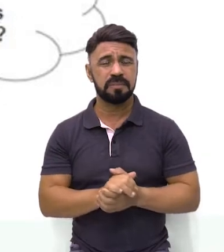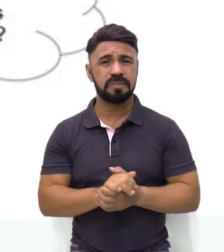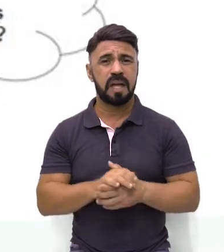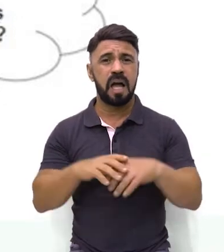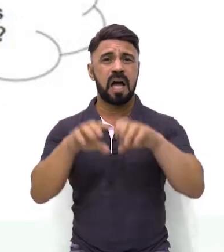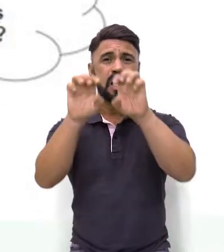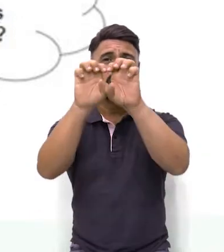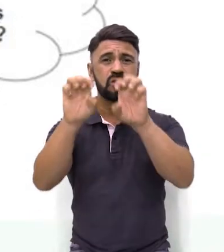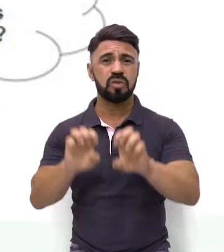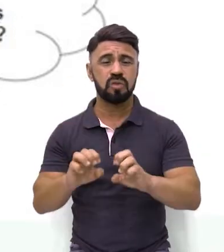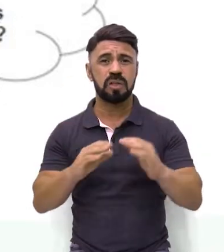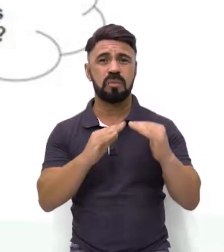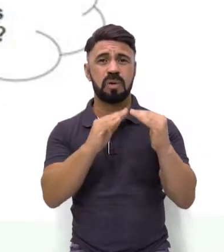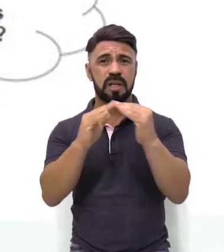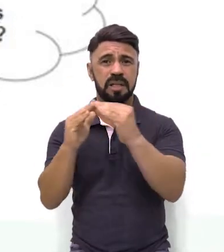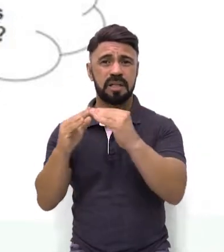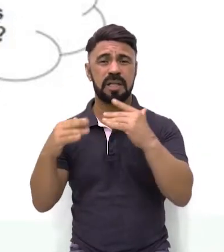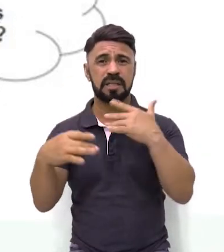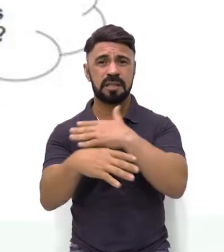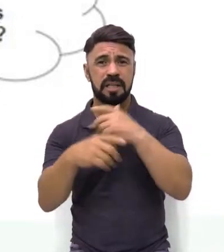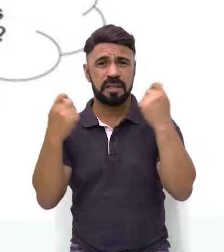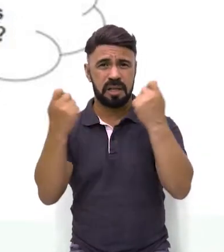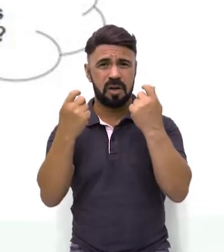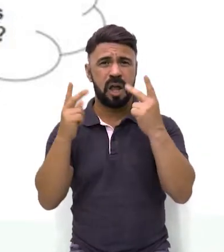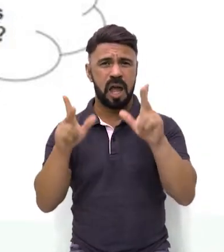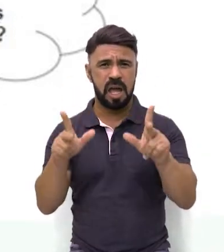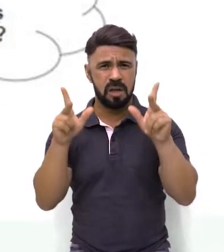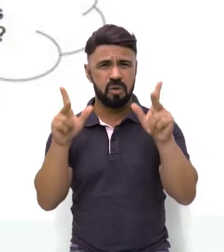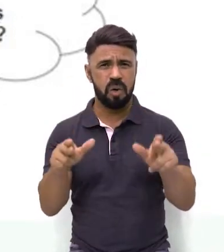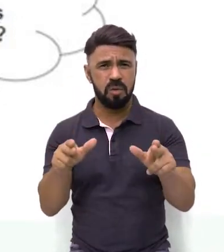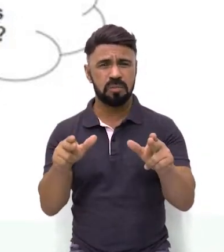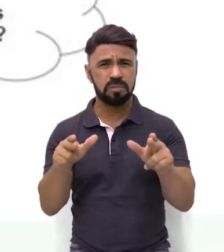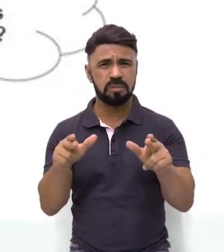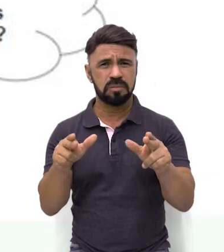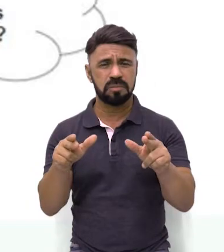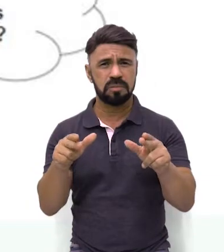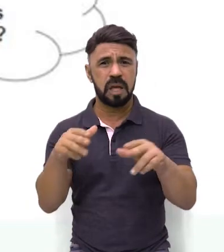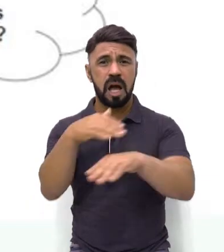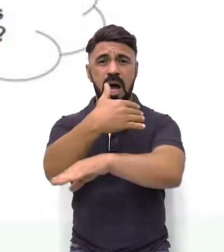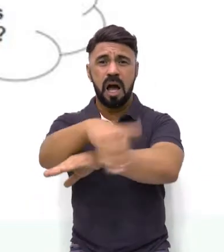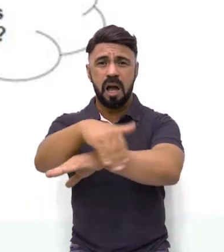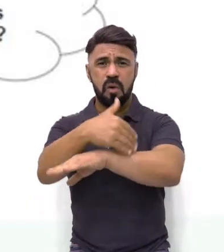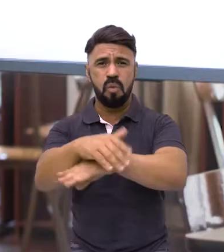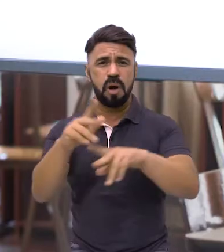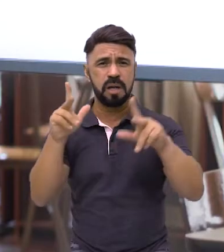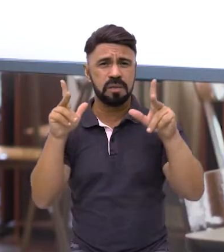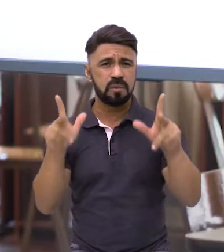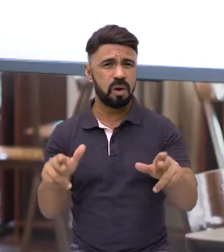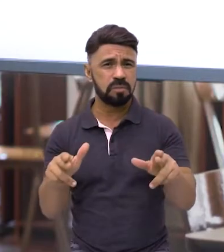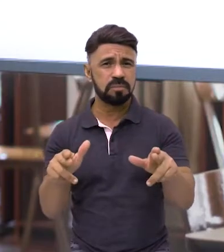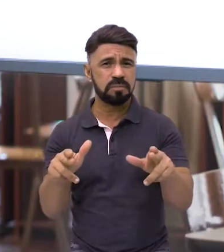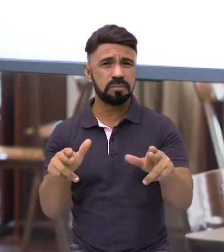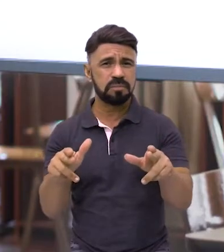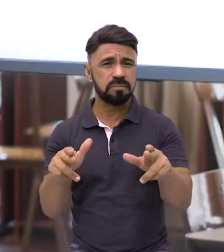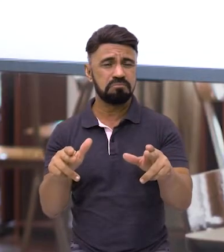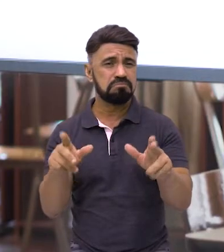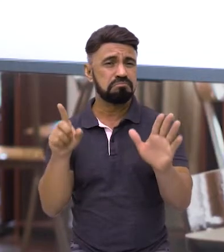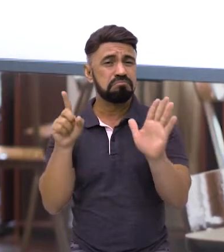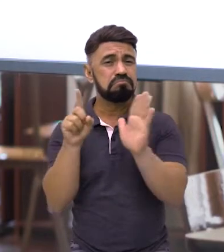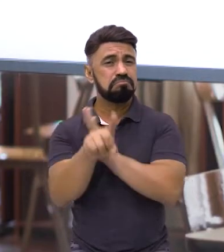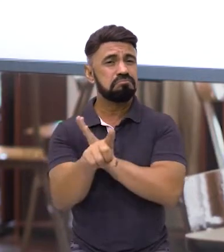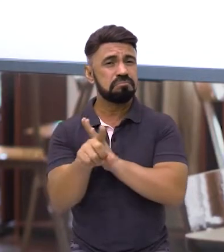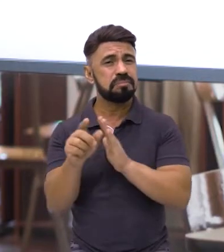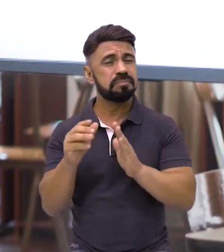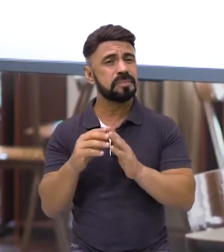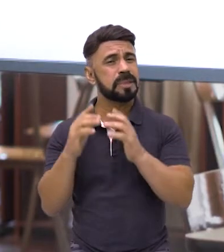das moradias dos bairros de nossa cidade são iguais? As ruas de nossos bairros são iguais? É isso que nós temos